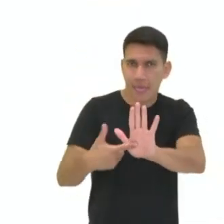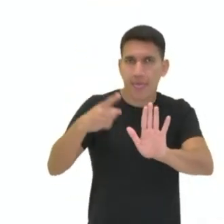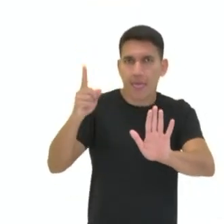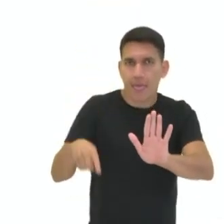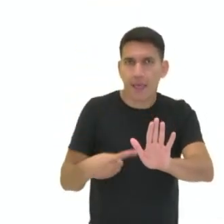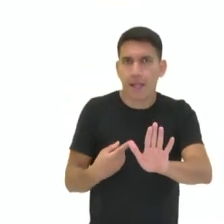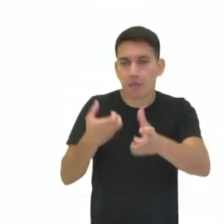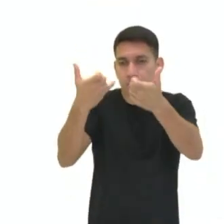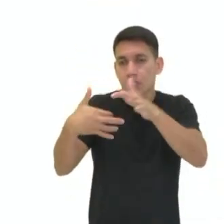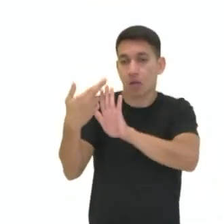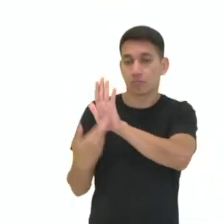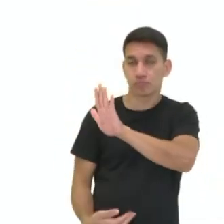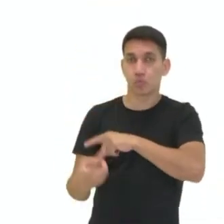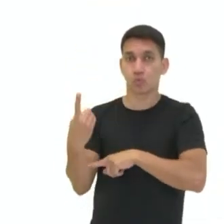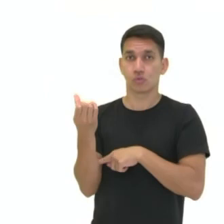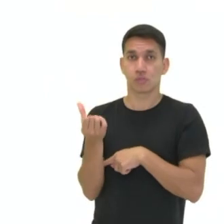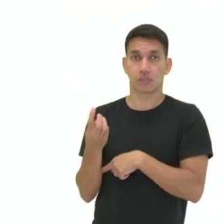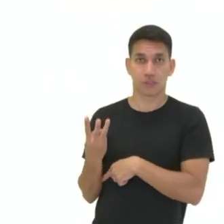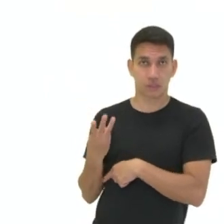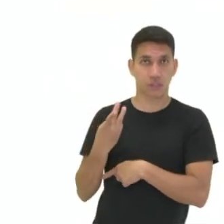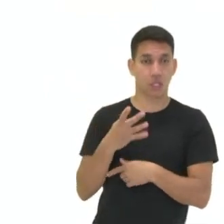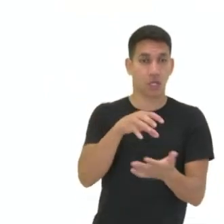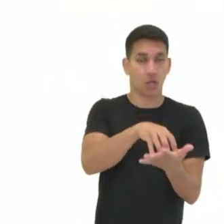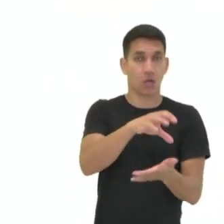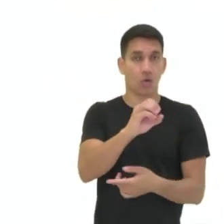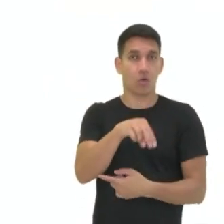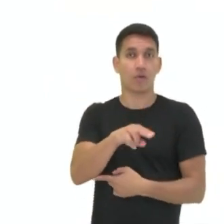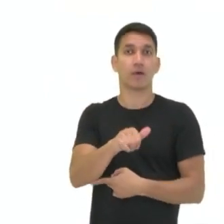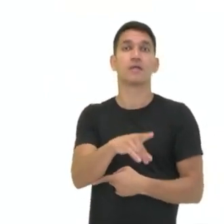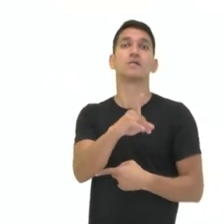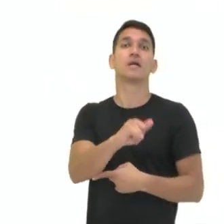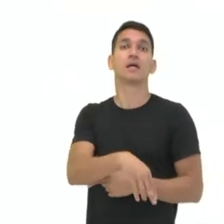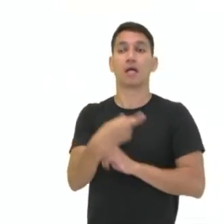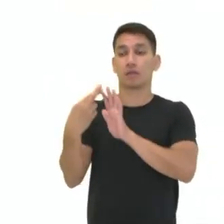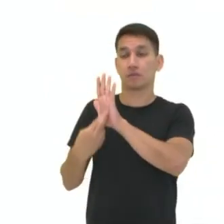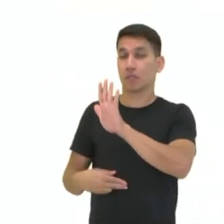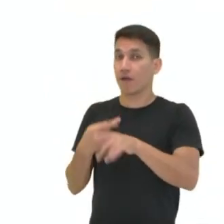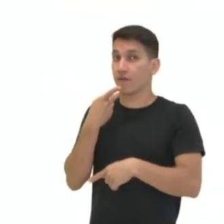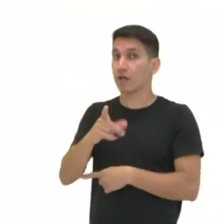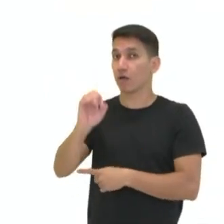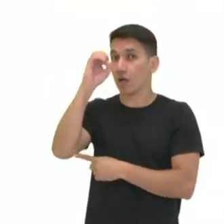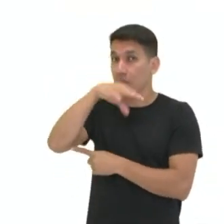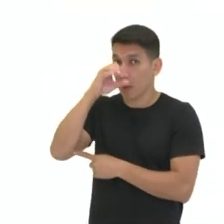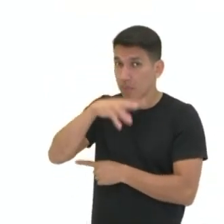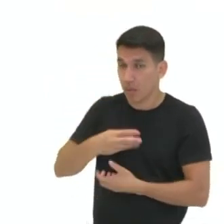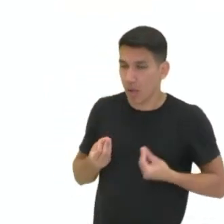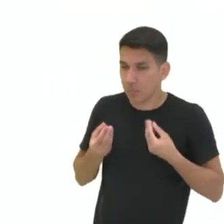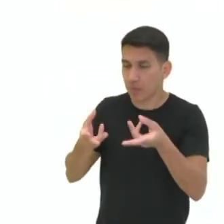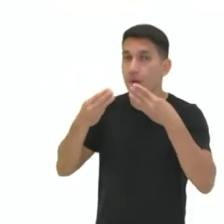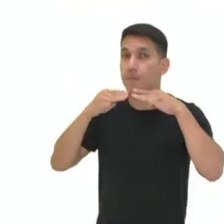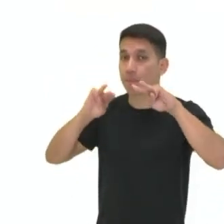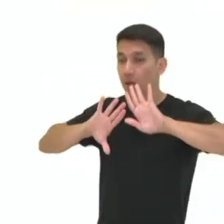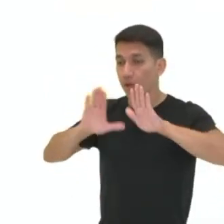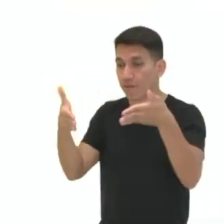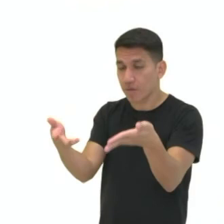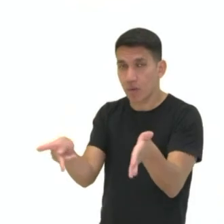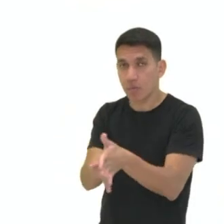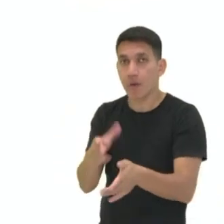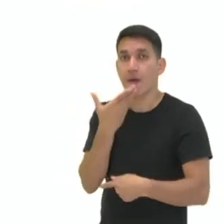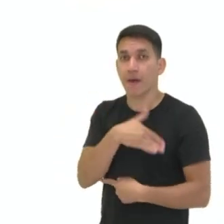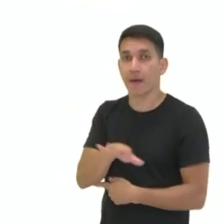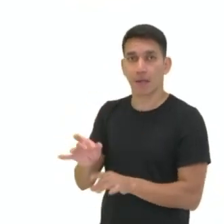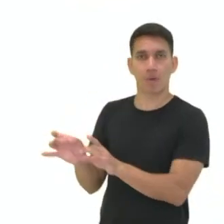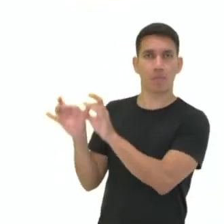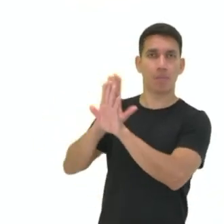comenta a Resolução 163 do CONANDA. Esta resolução determina como abusivo o direcionamento de publicidade de comunicação comercial